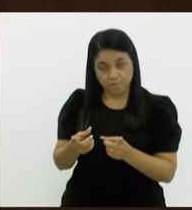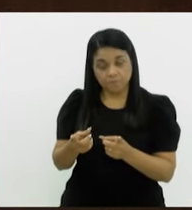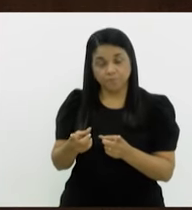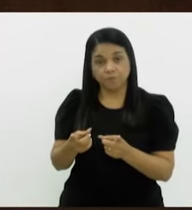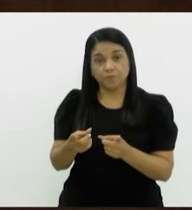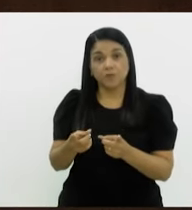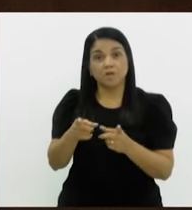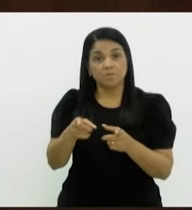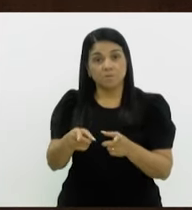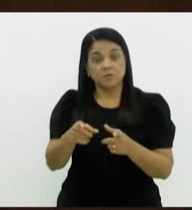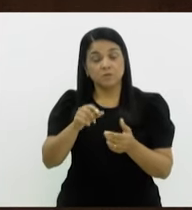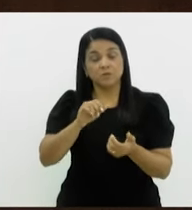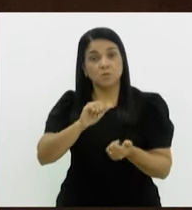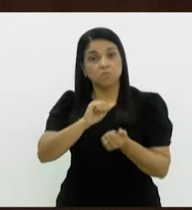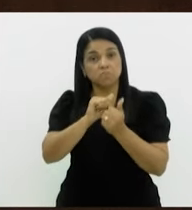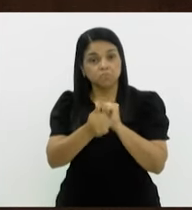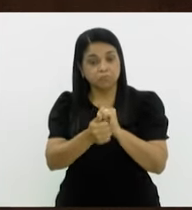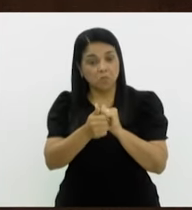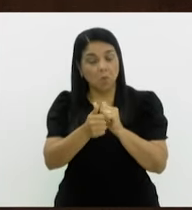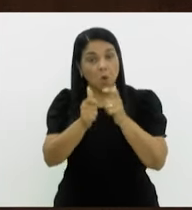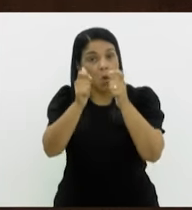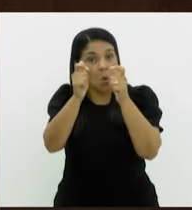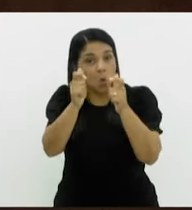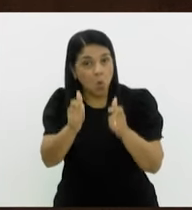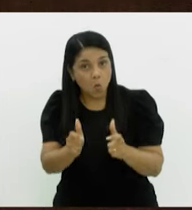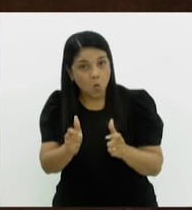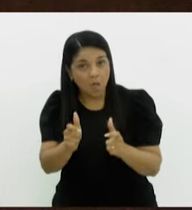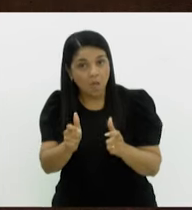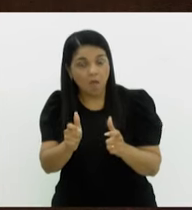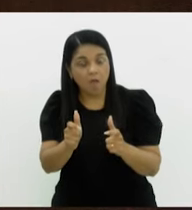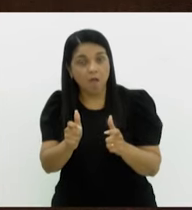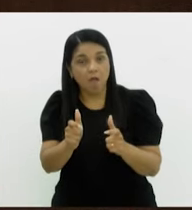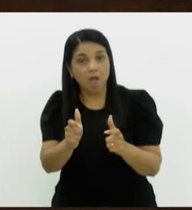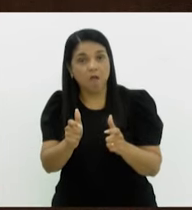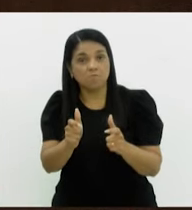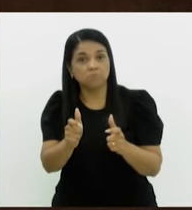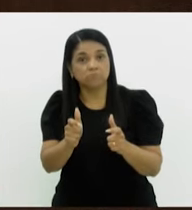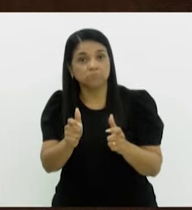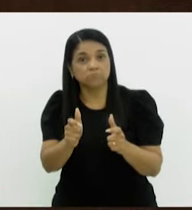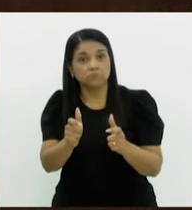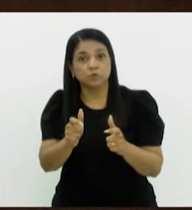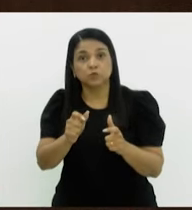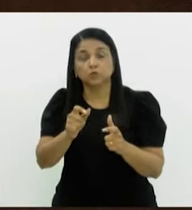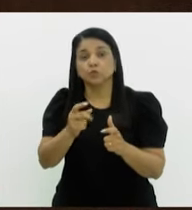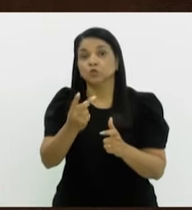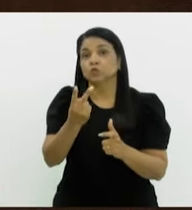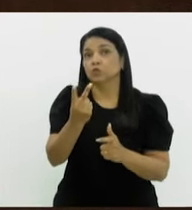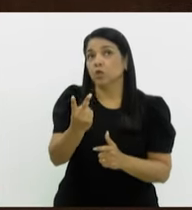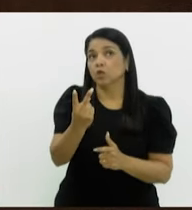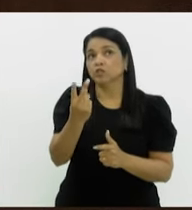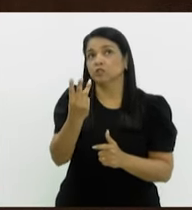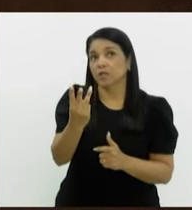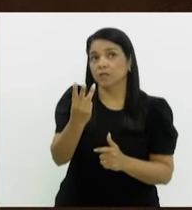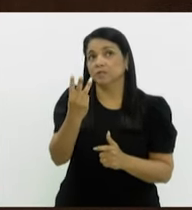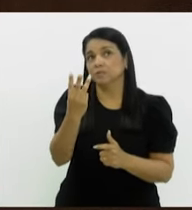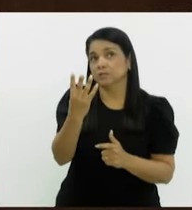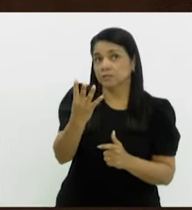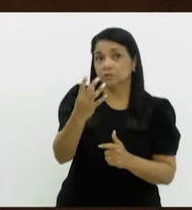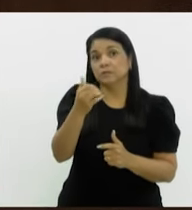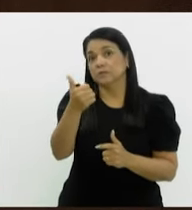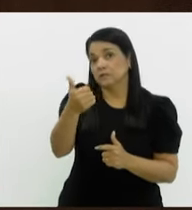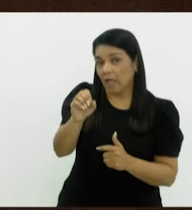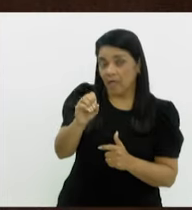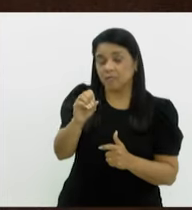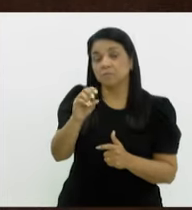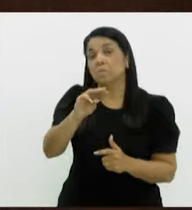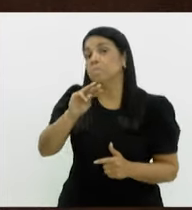Mesmo que esse espetáculo ocorra num local onde tenha a capacidade de 2, 3, 5 mil, 10 mil pessoas. Por que eles